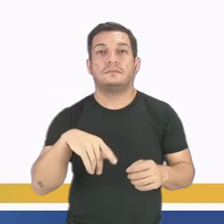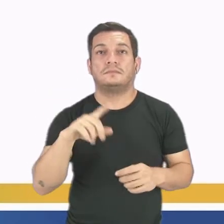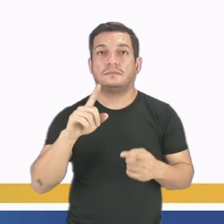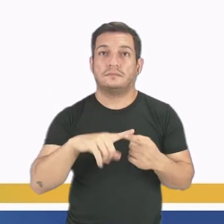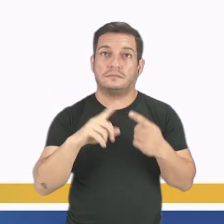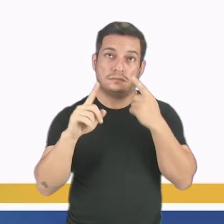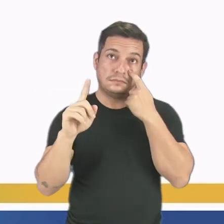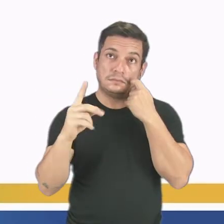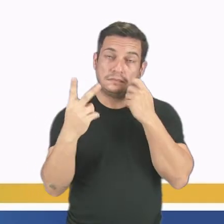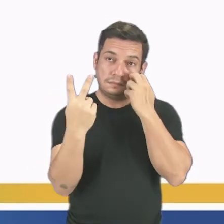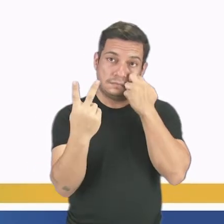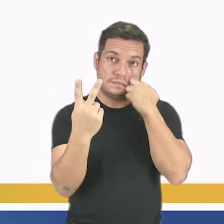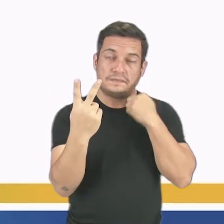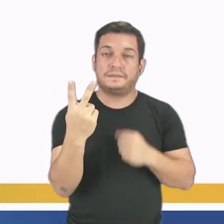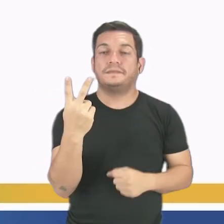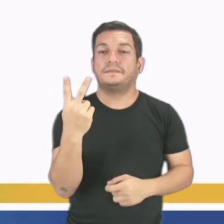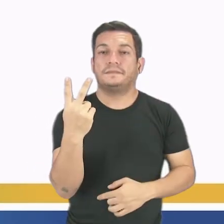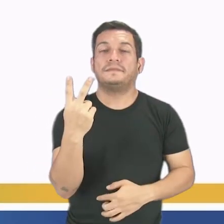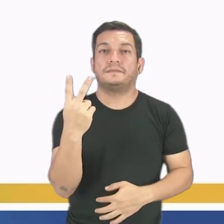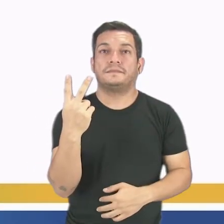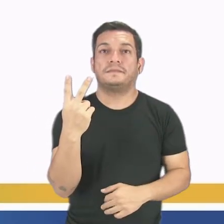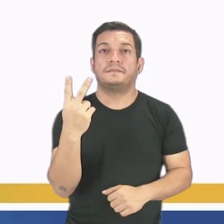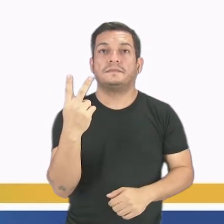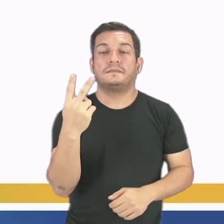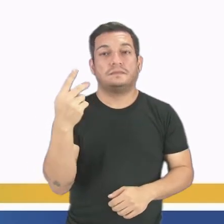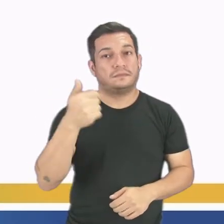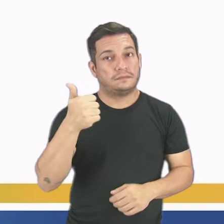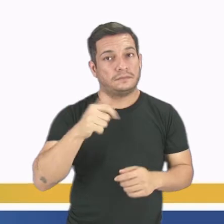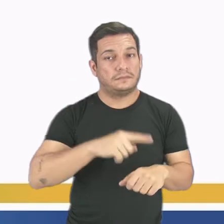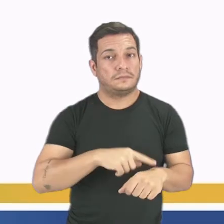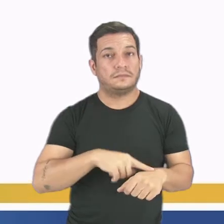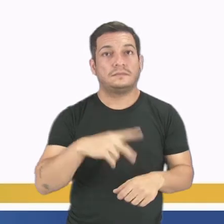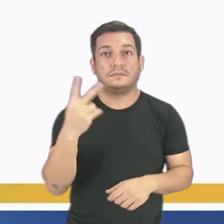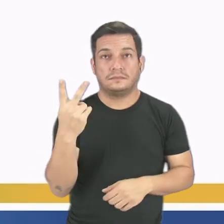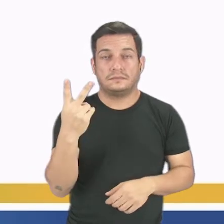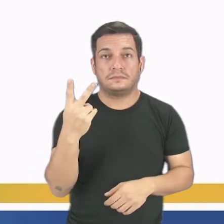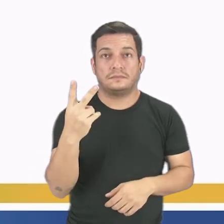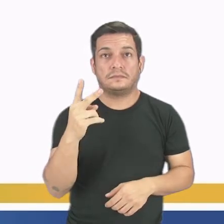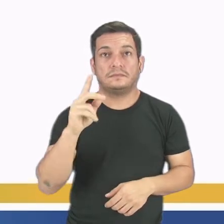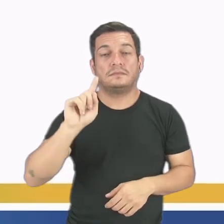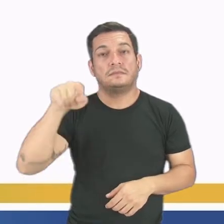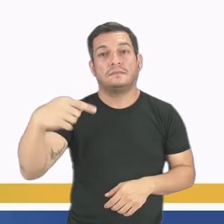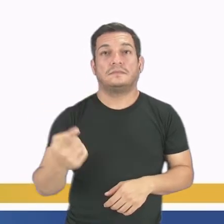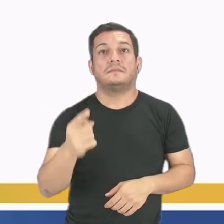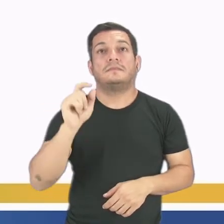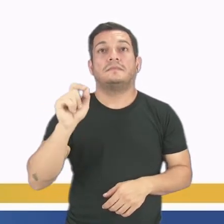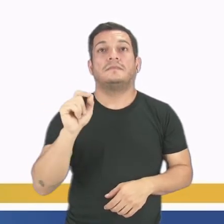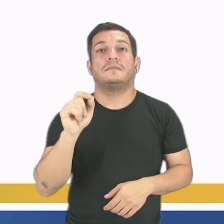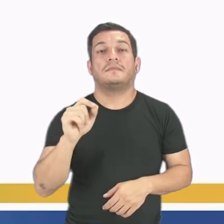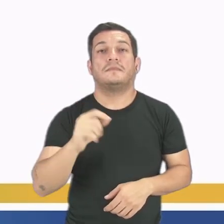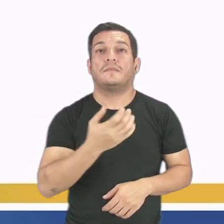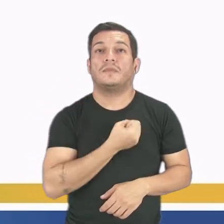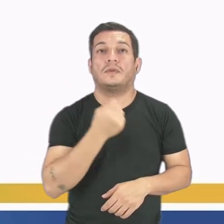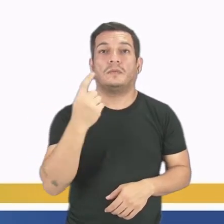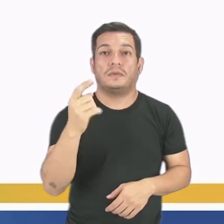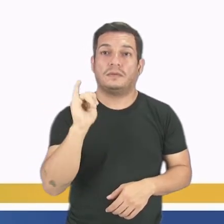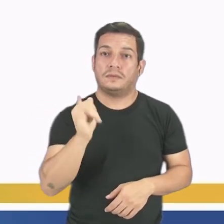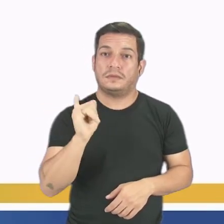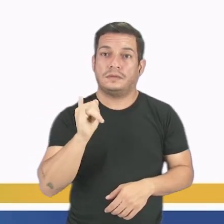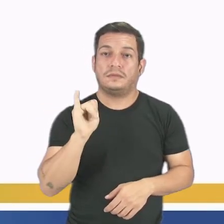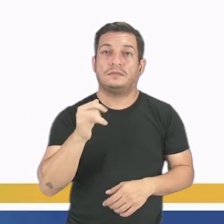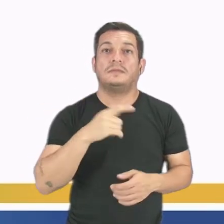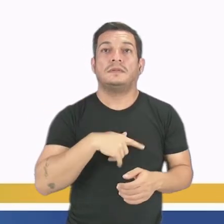evento. O 2, certo? No primeiro momento, certo? E depois, um número